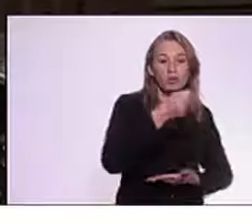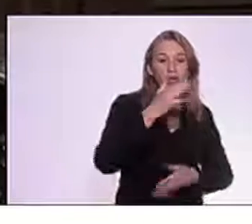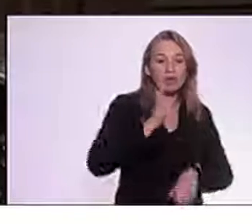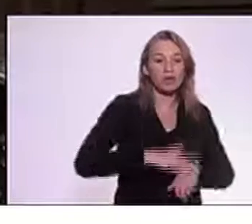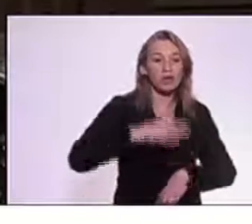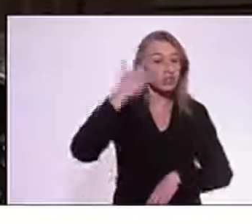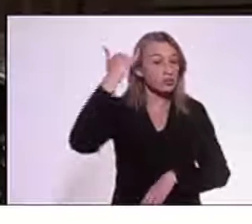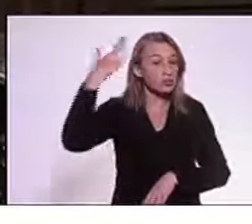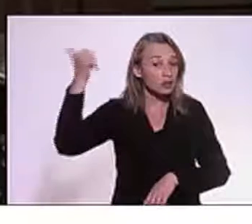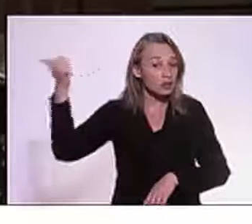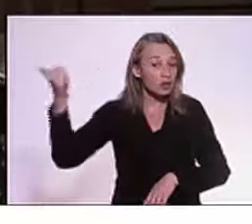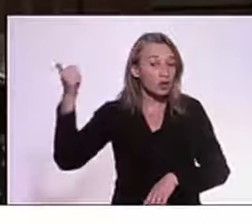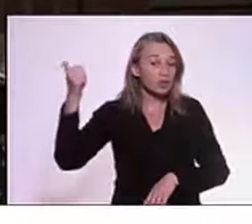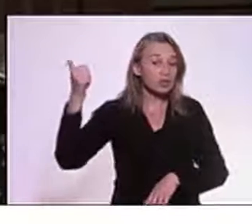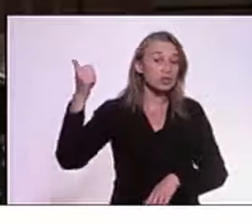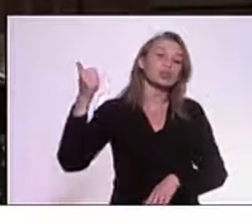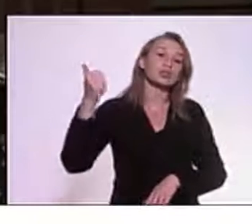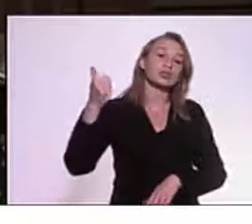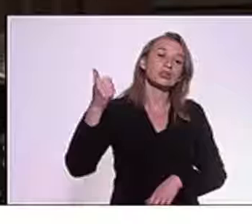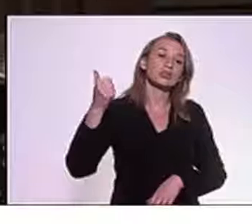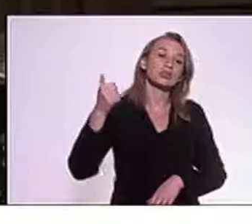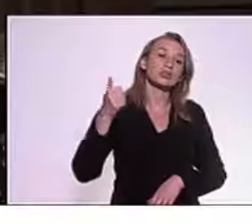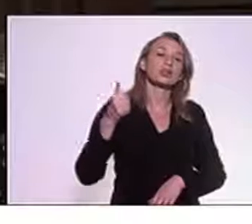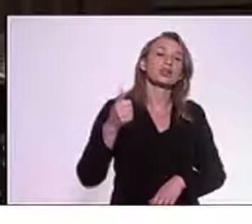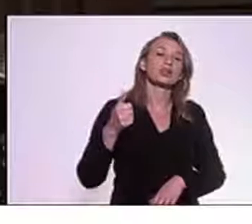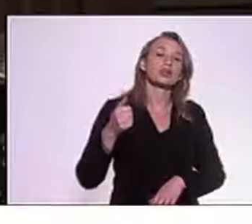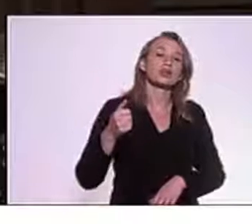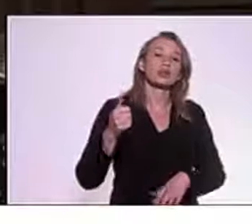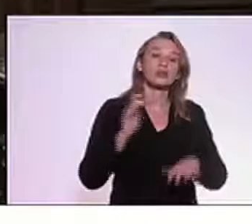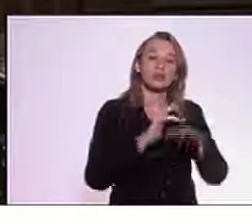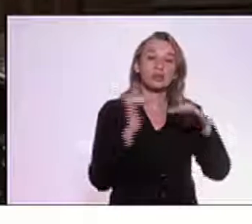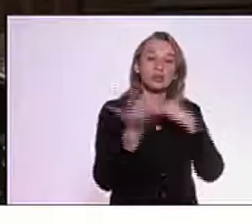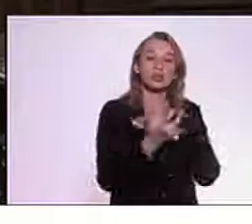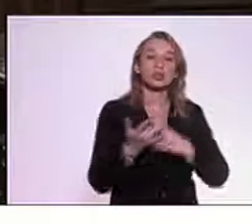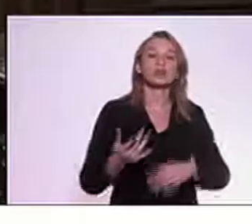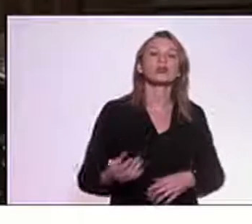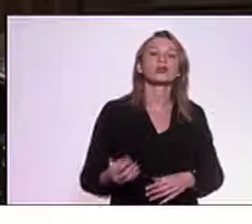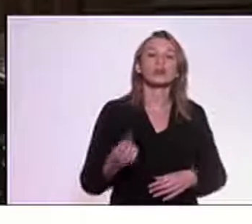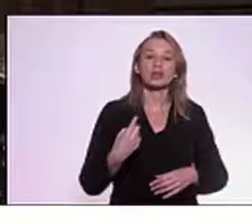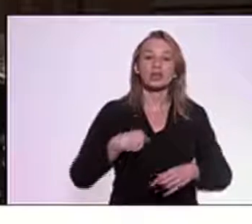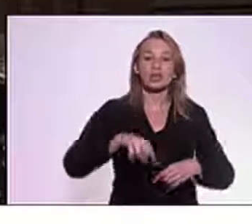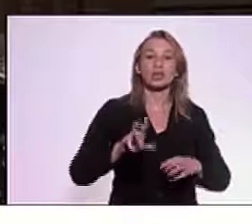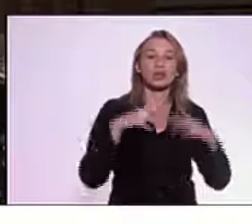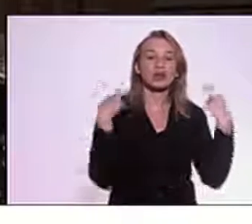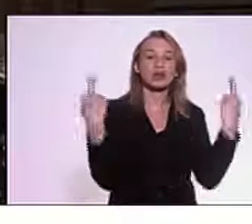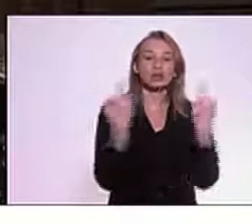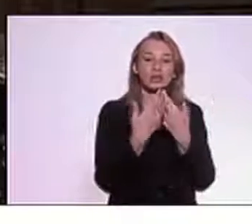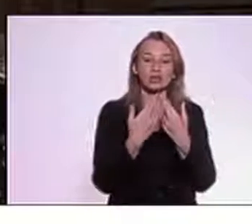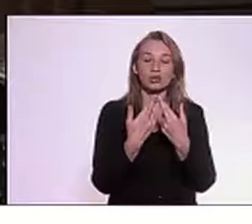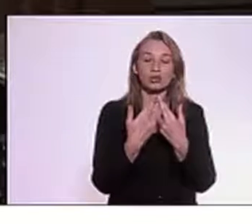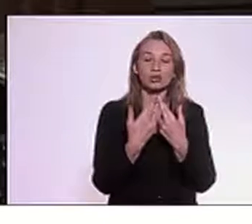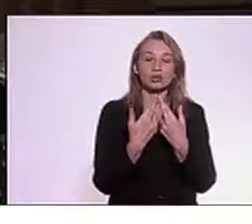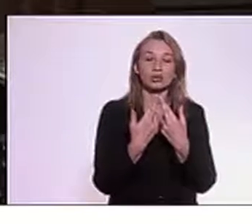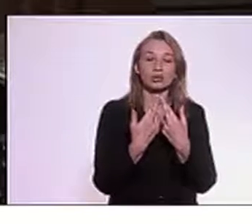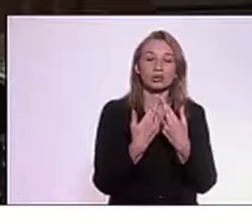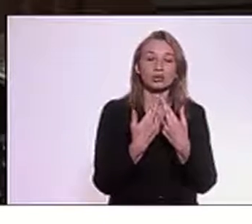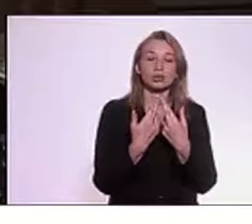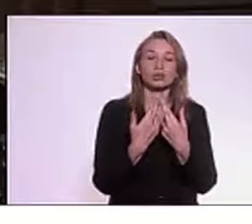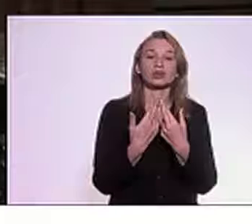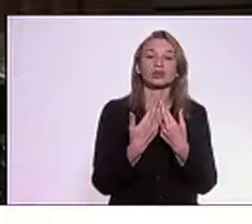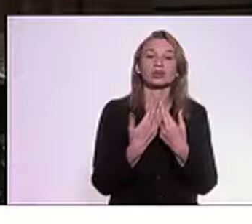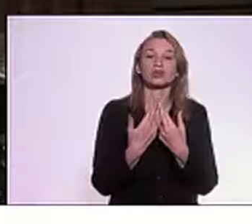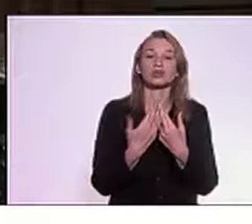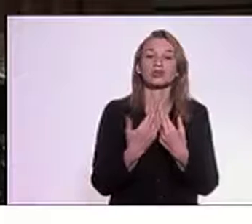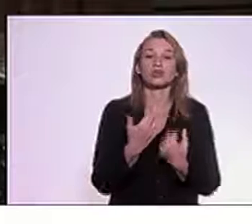diversas áreas da mídia para estarem presentes numa audiência no Palácio